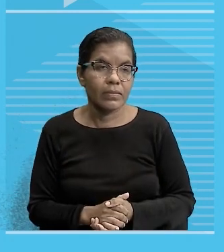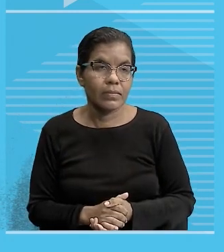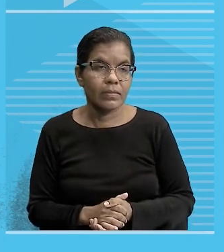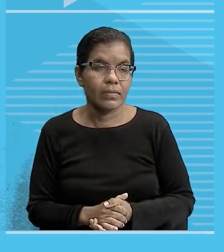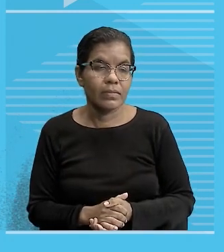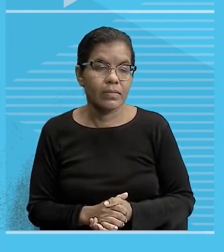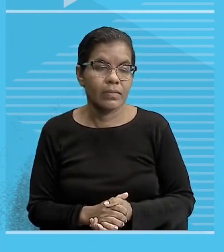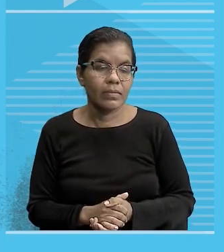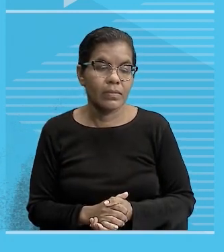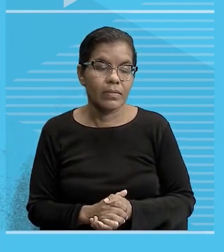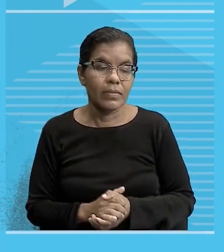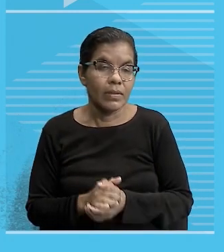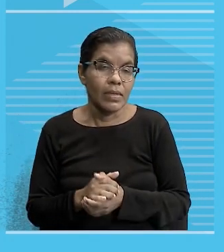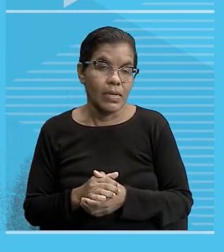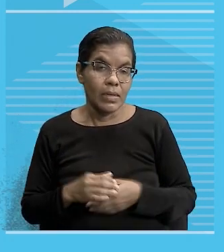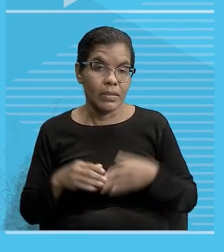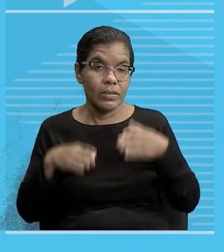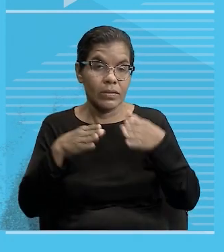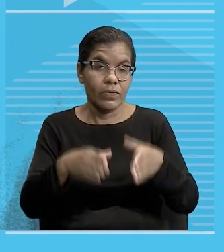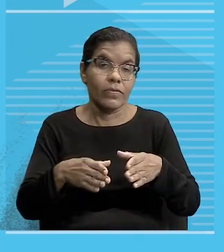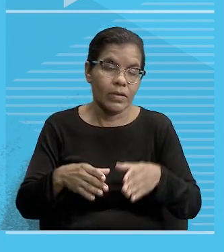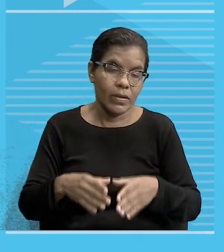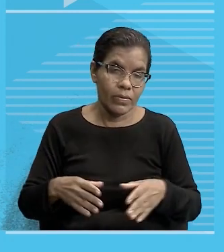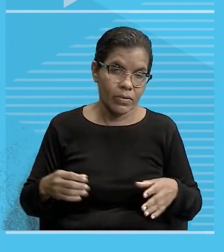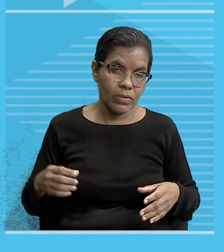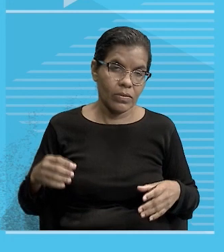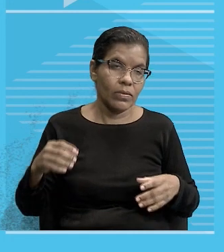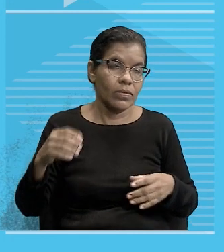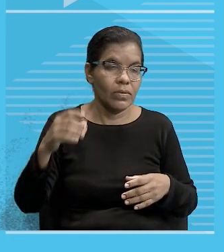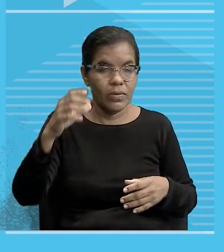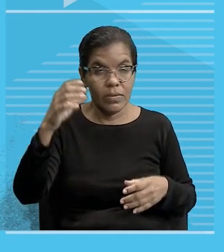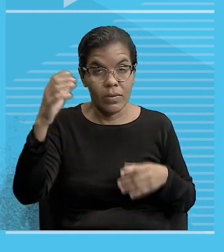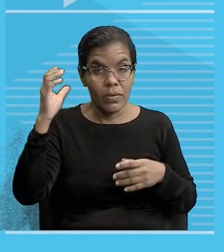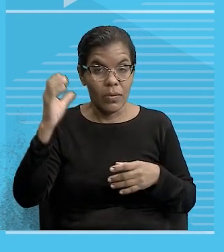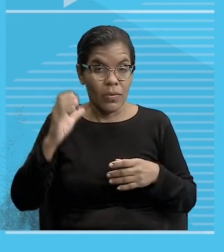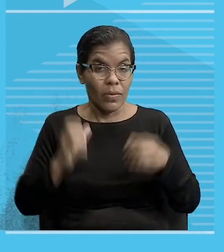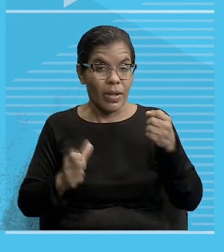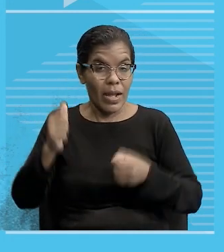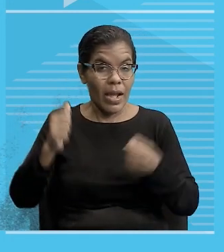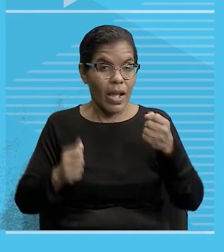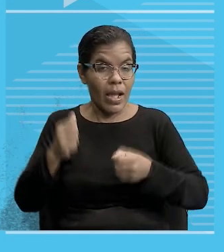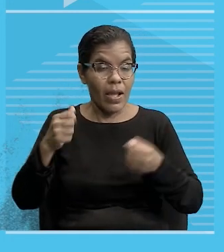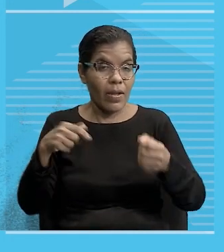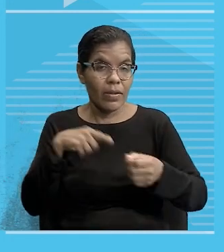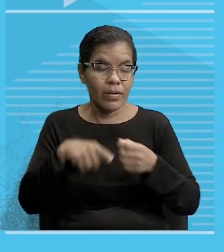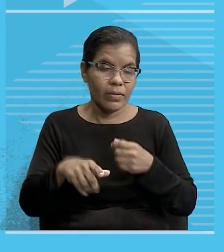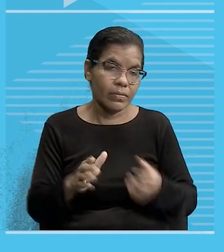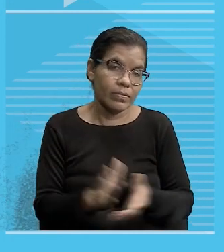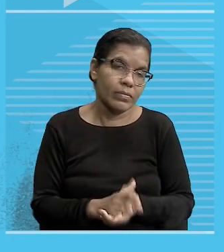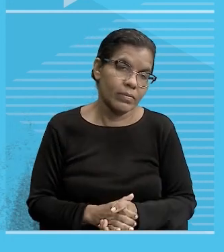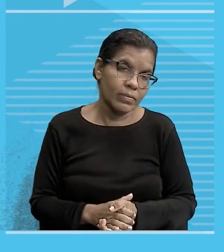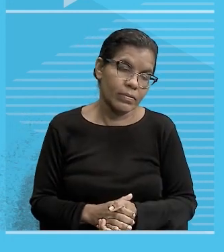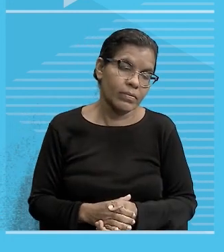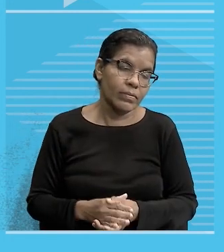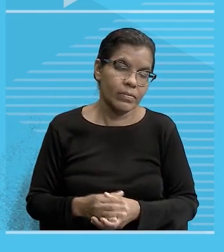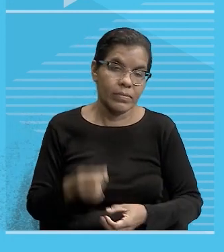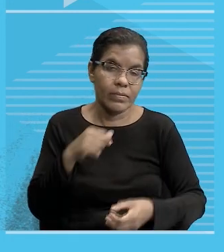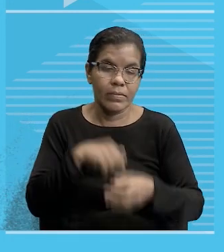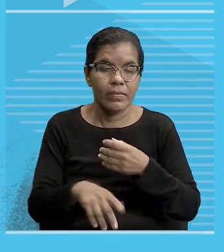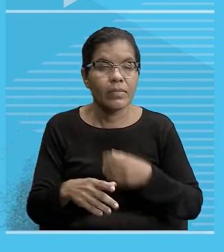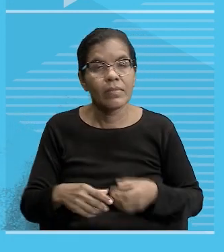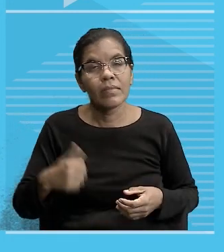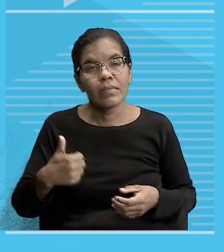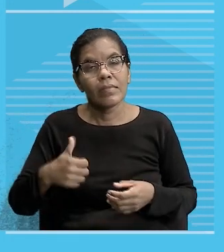eu só focava no produto então o produto na época do forte assim que foi lançado em